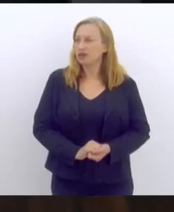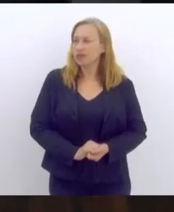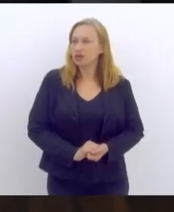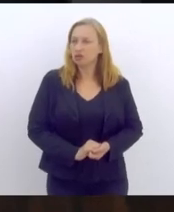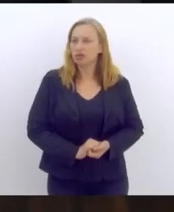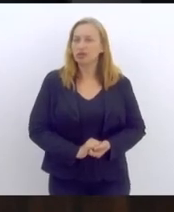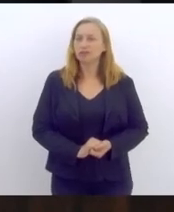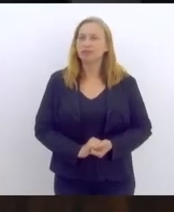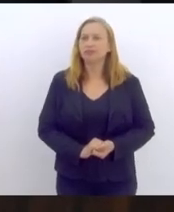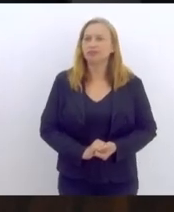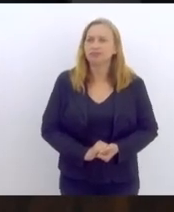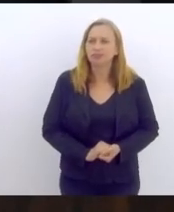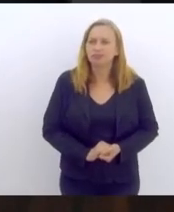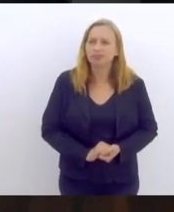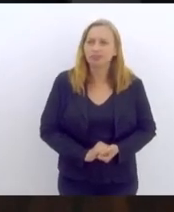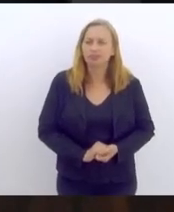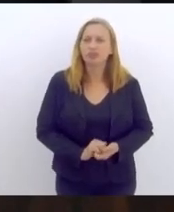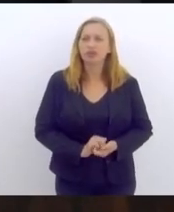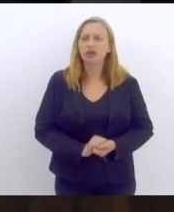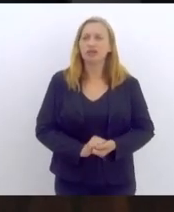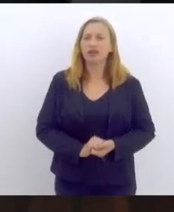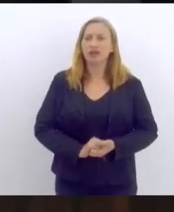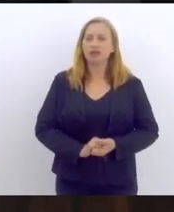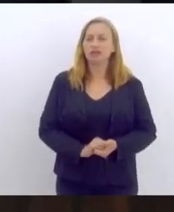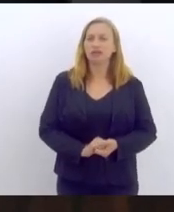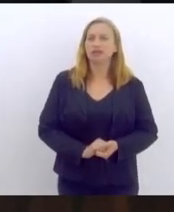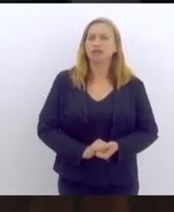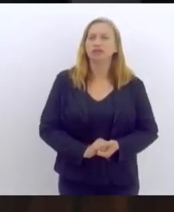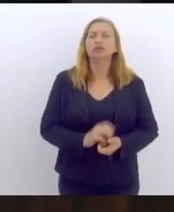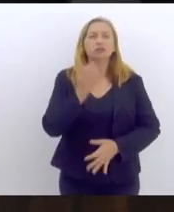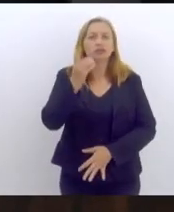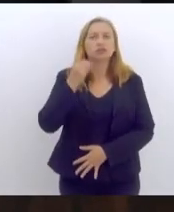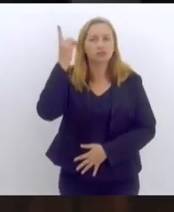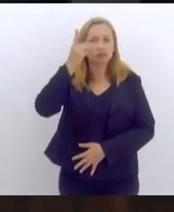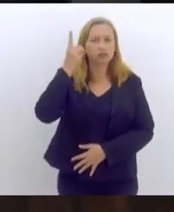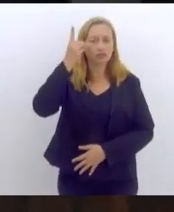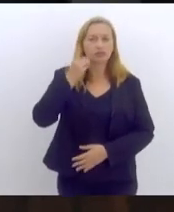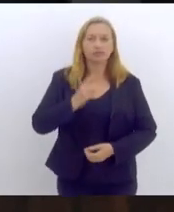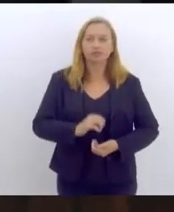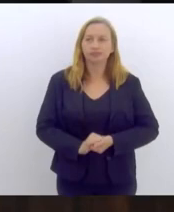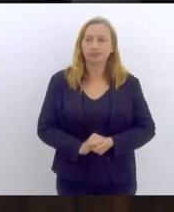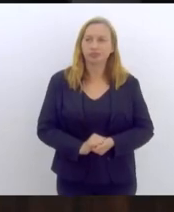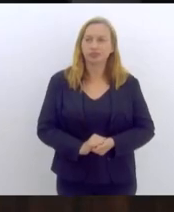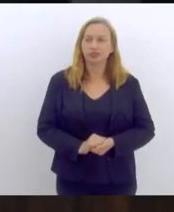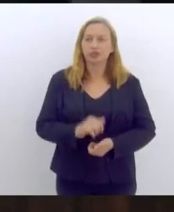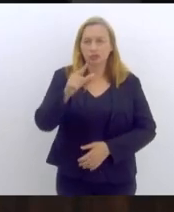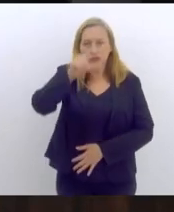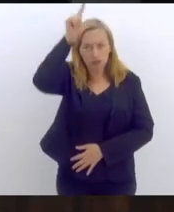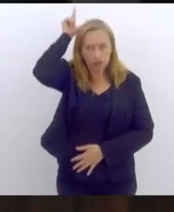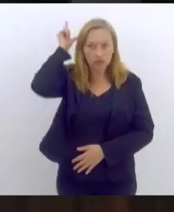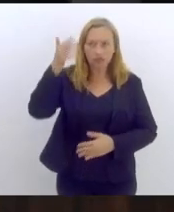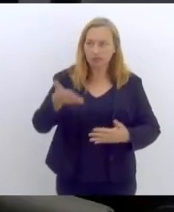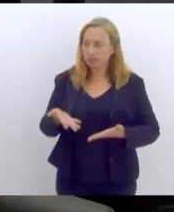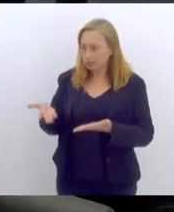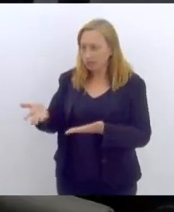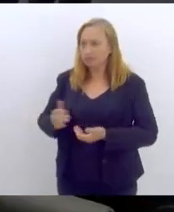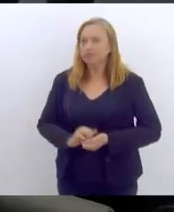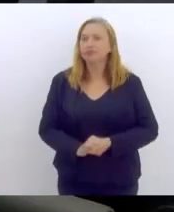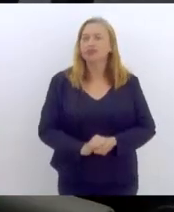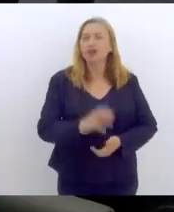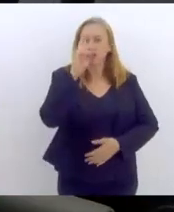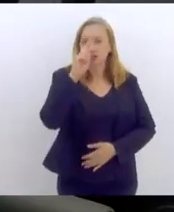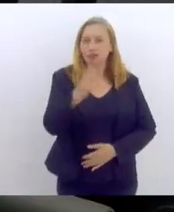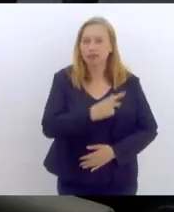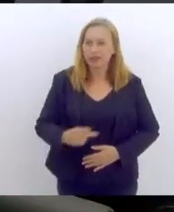levar sempre melhoria à população fluminense. Deputado Luiz Cláudio, fique à vontade. Senhor presidente,